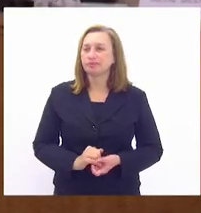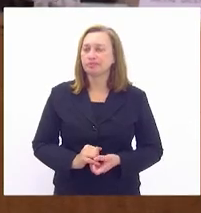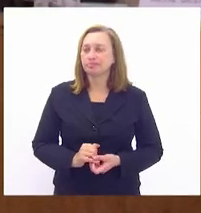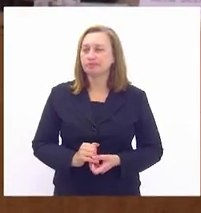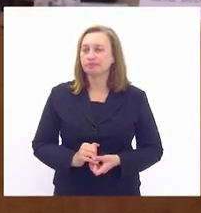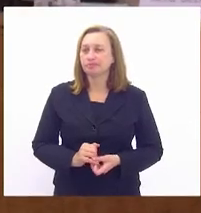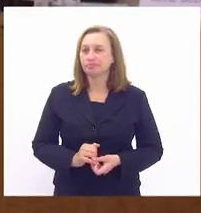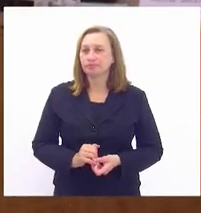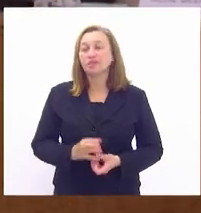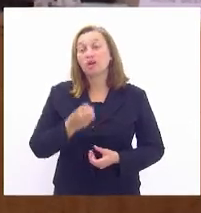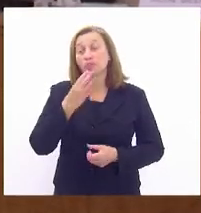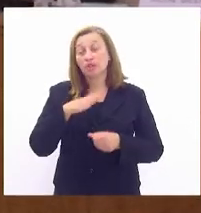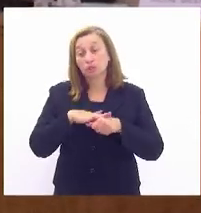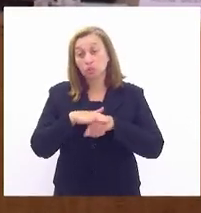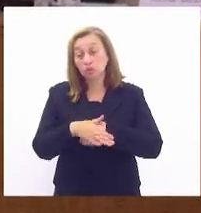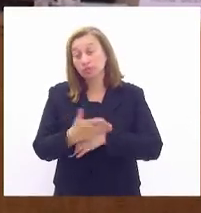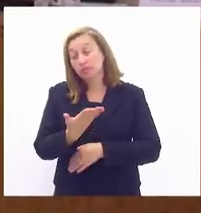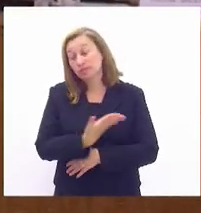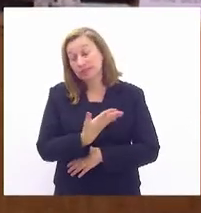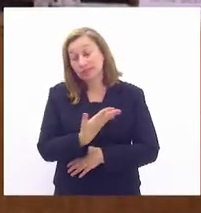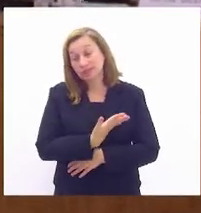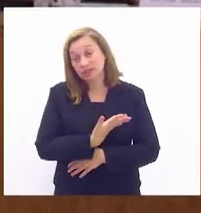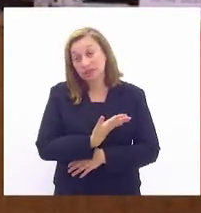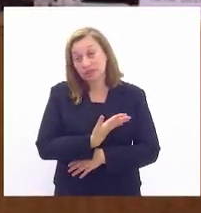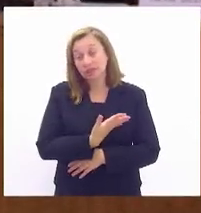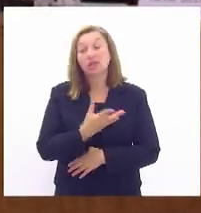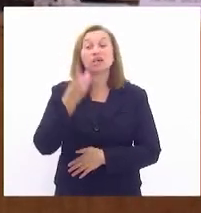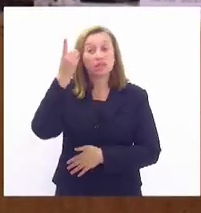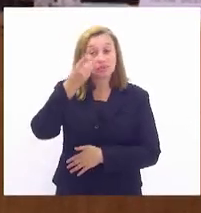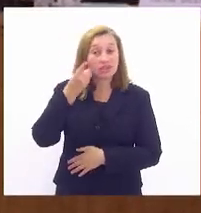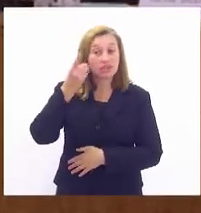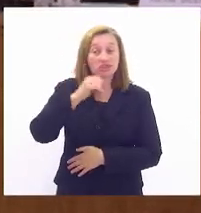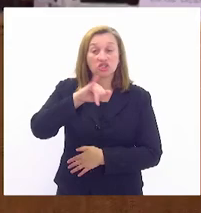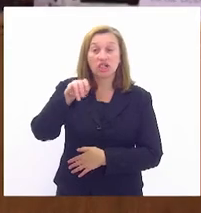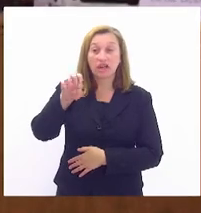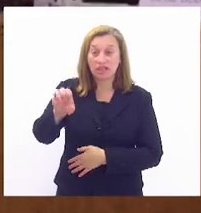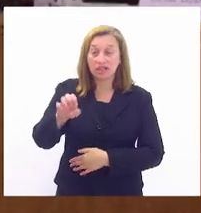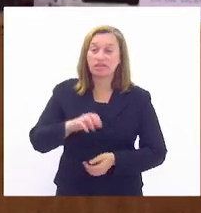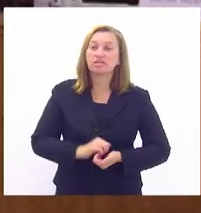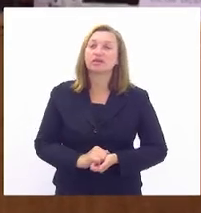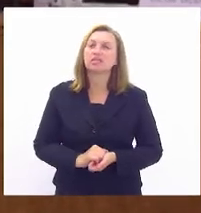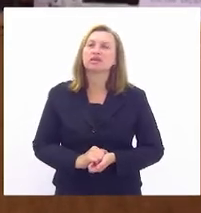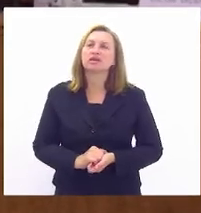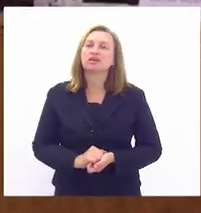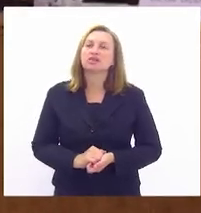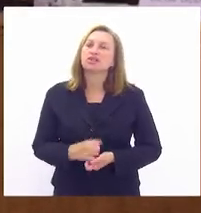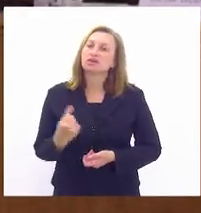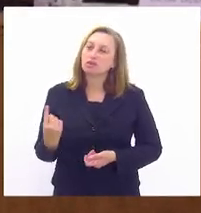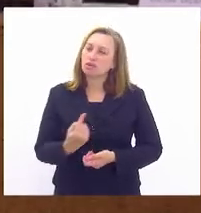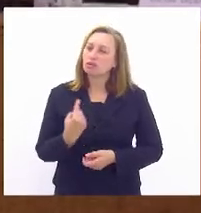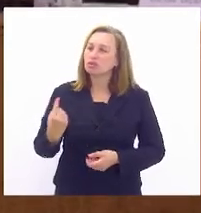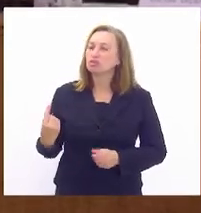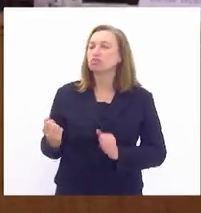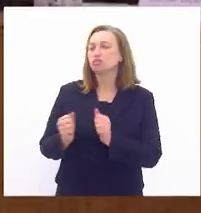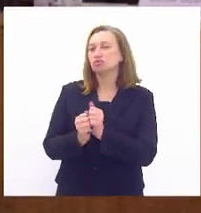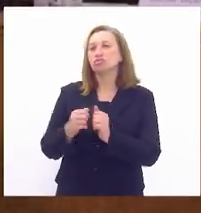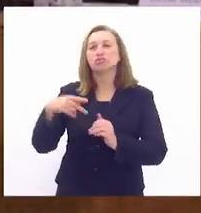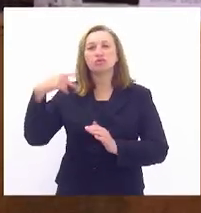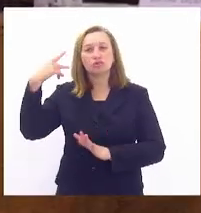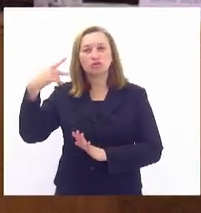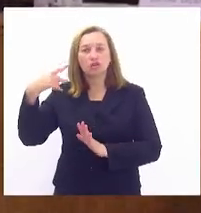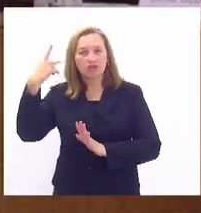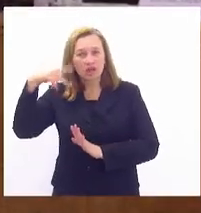Boa noite, meu amigo, deputado Jari. Fomos vereadores juntos,